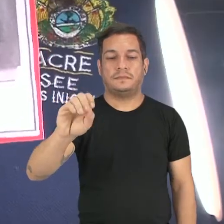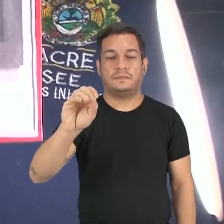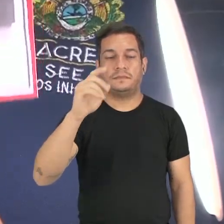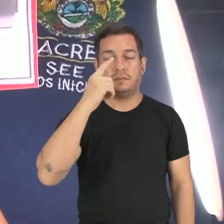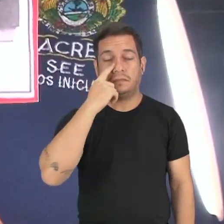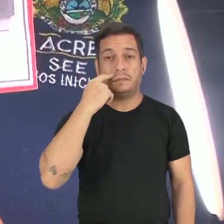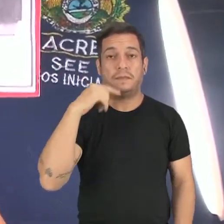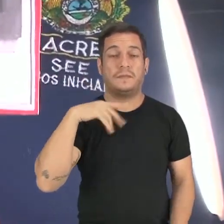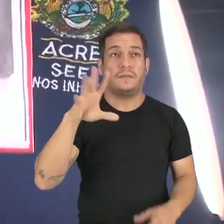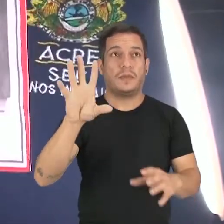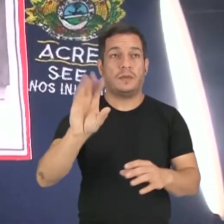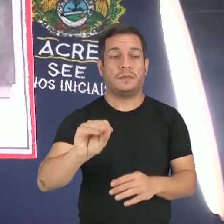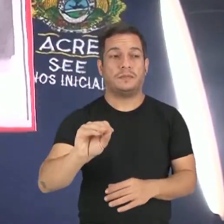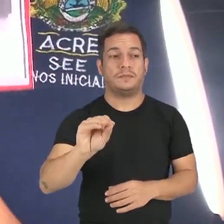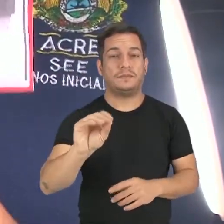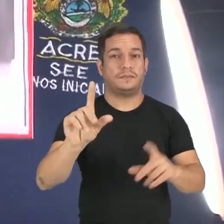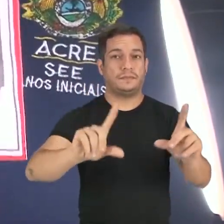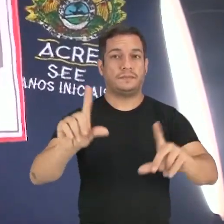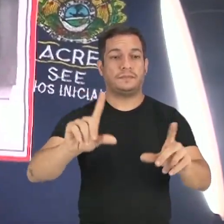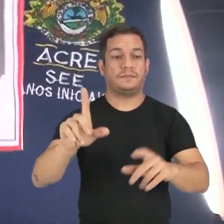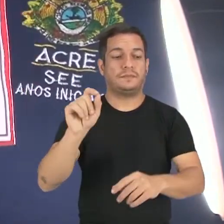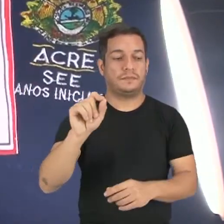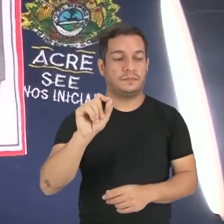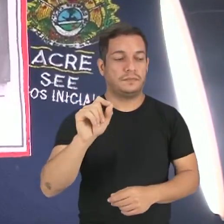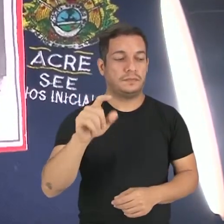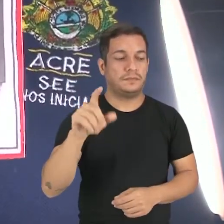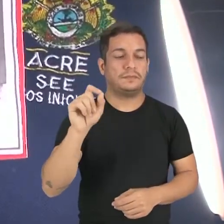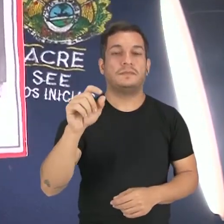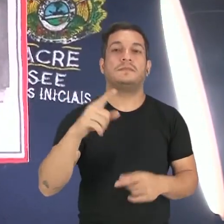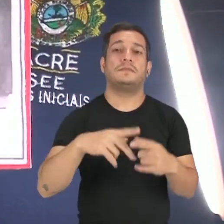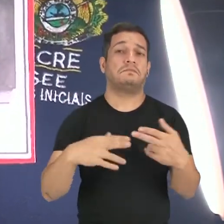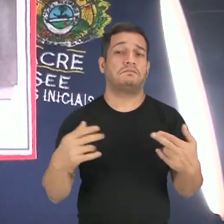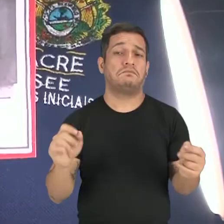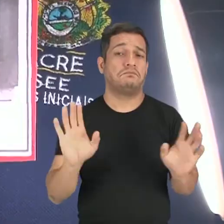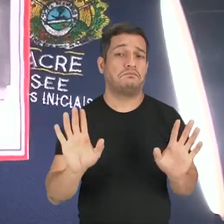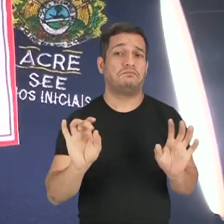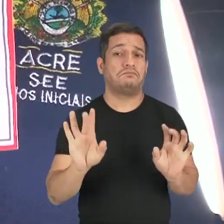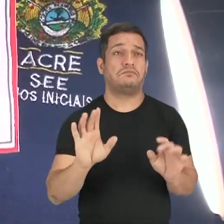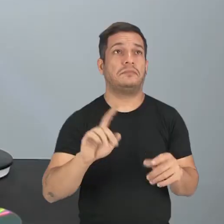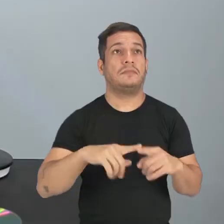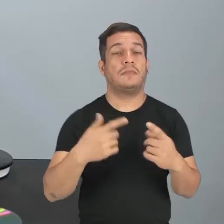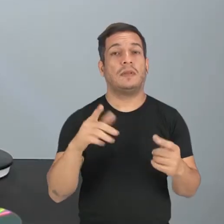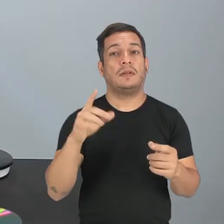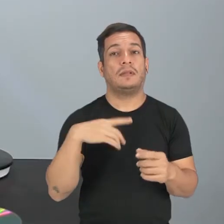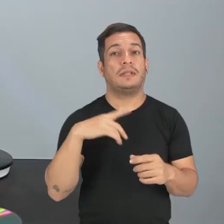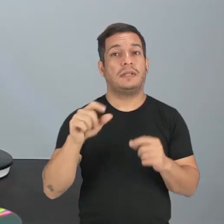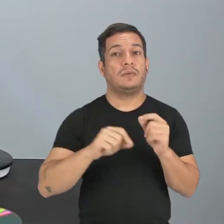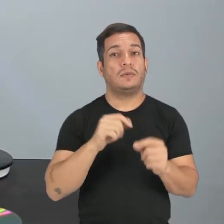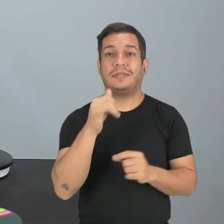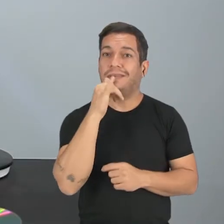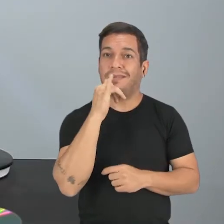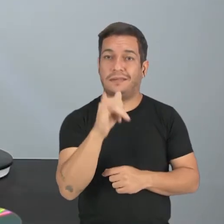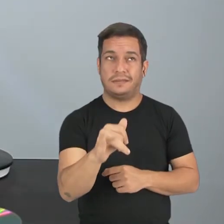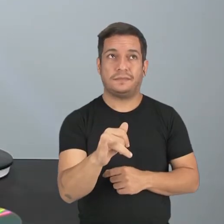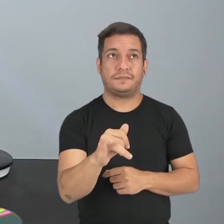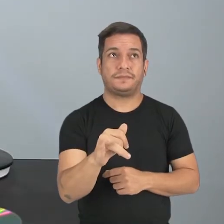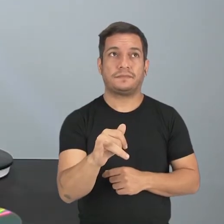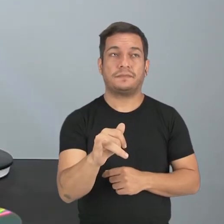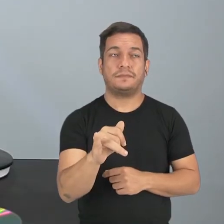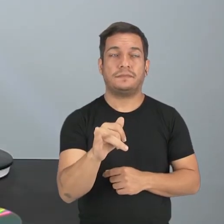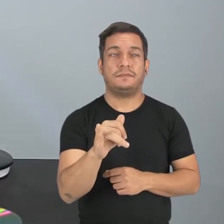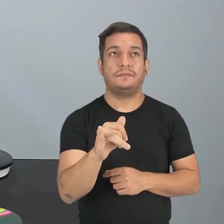esse objeto está desligado, ele é apenas um objeto. Mas quando ele recebe